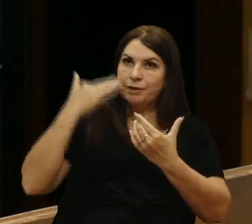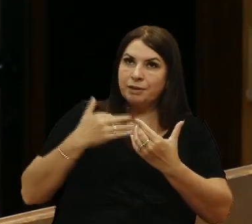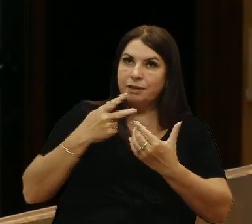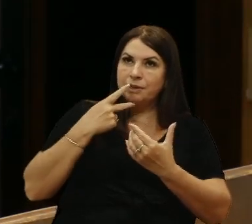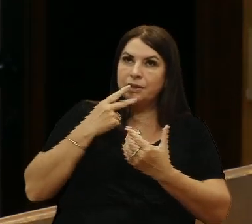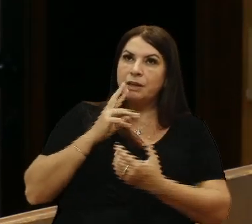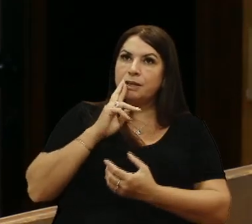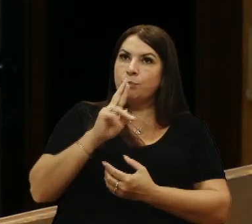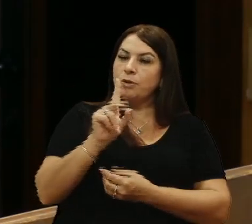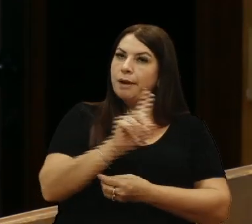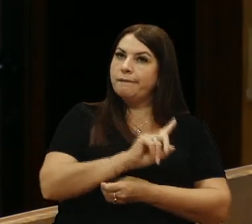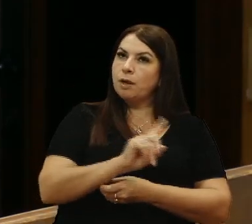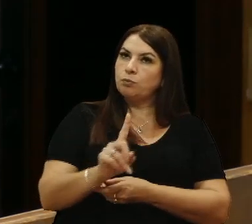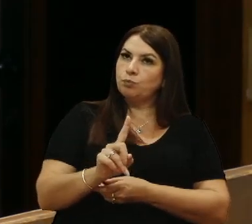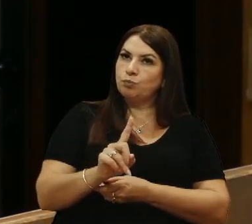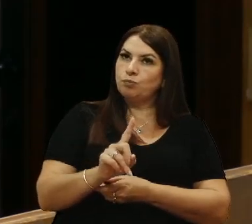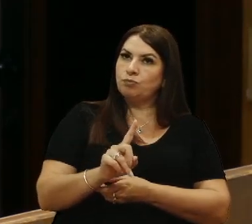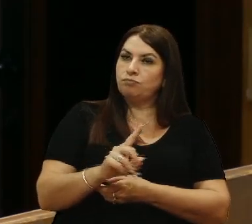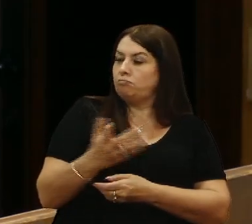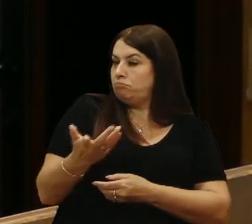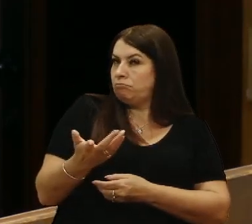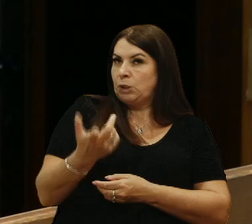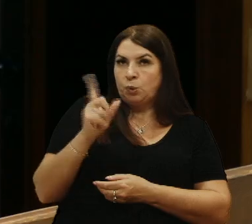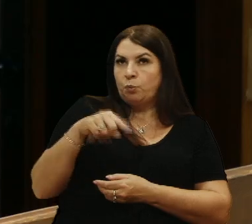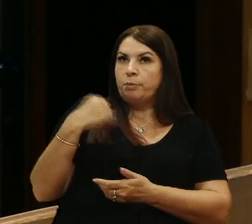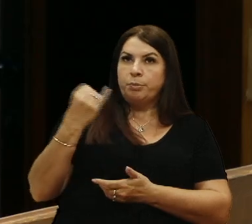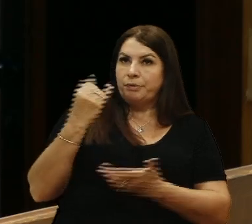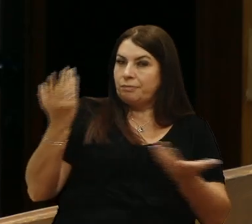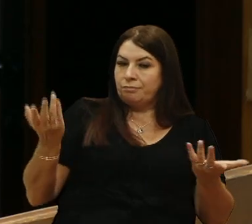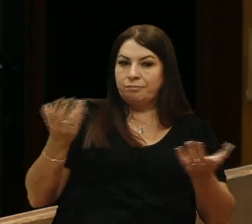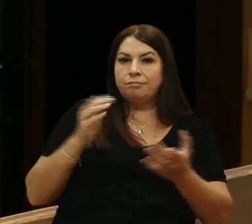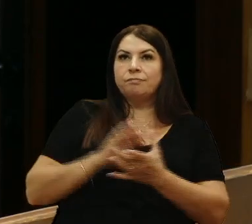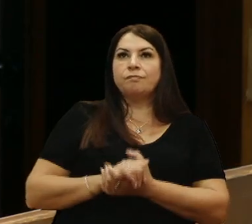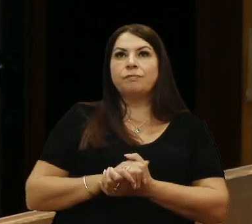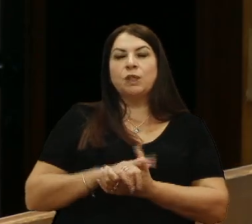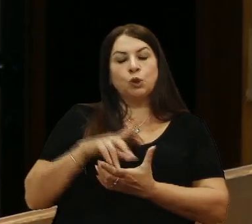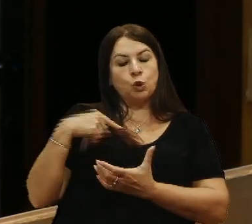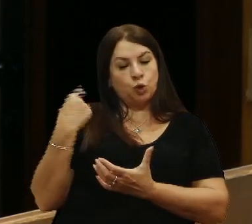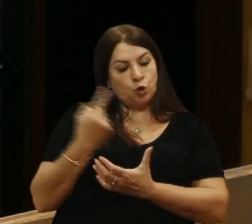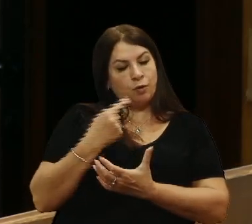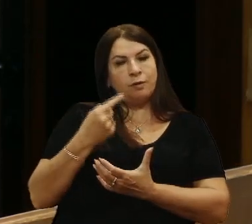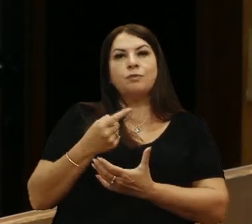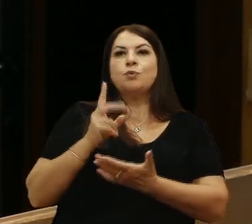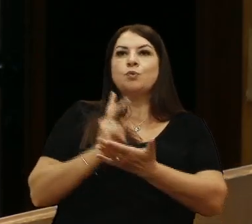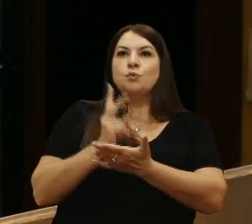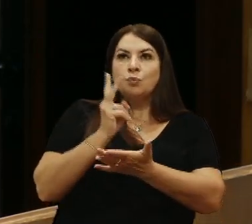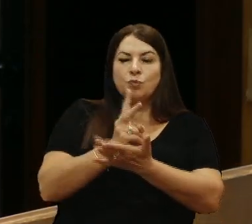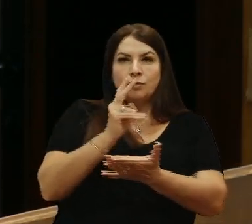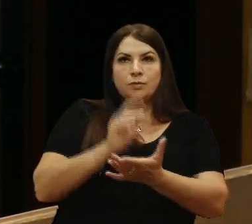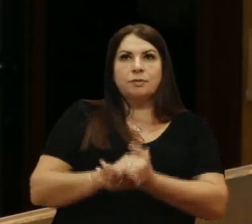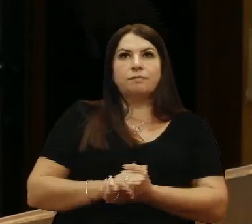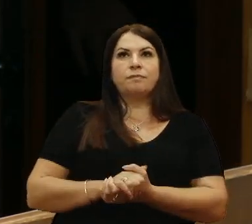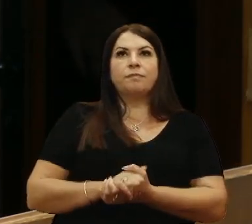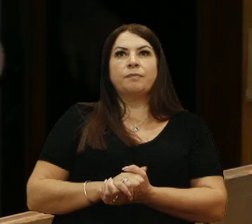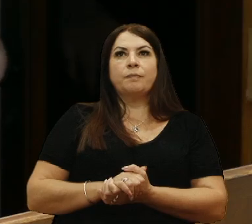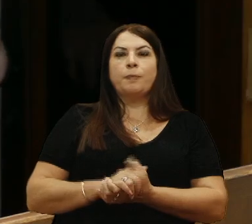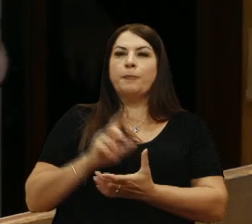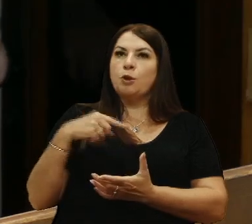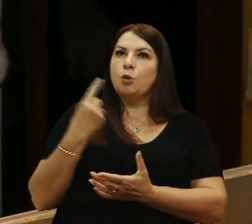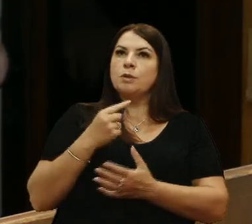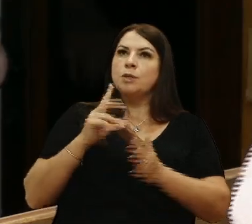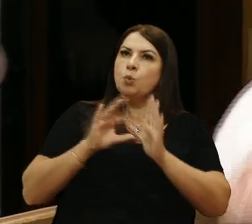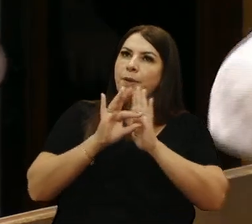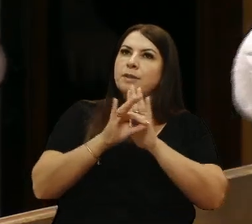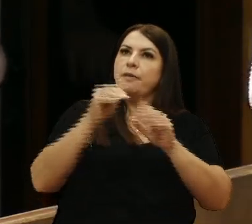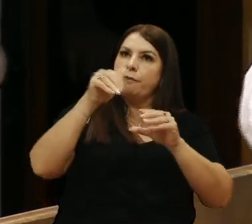não. Como se não houvesse importância. Nós manteremos a nossa